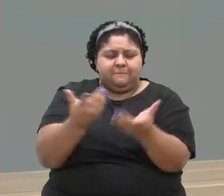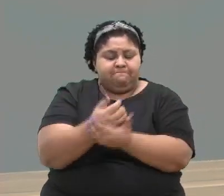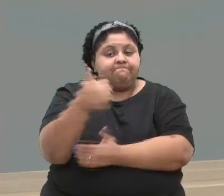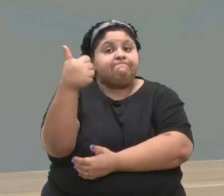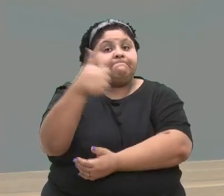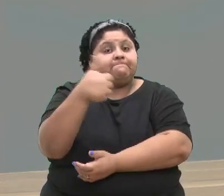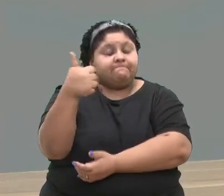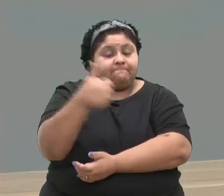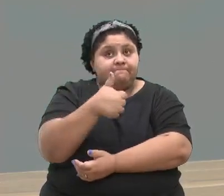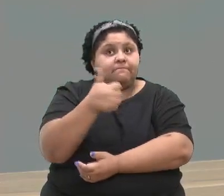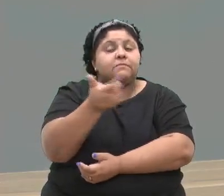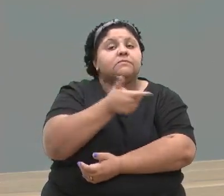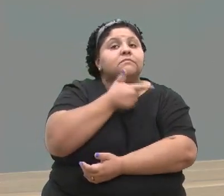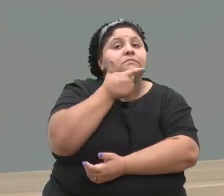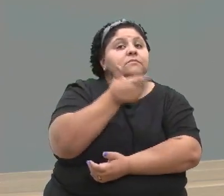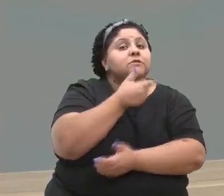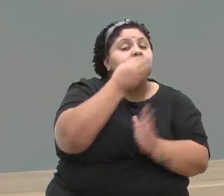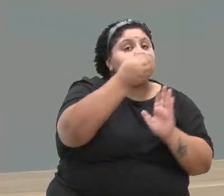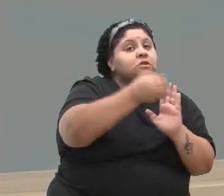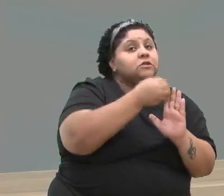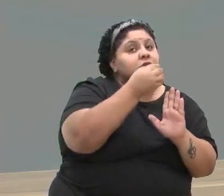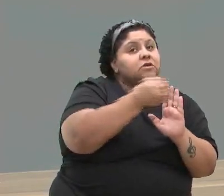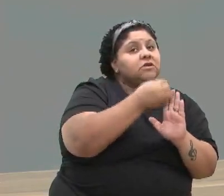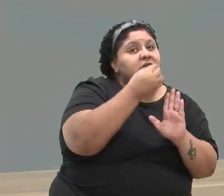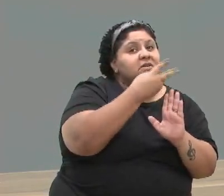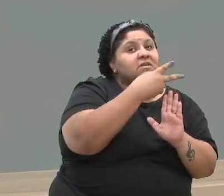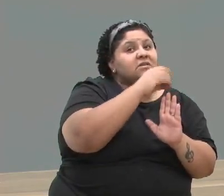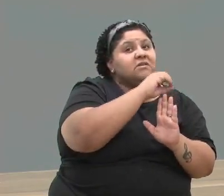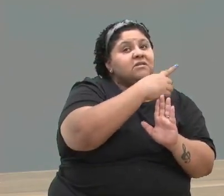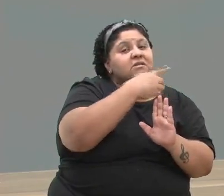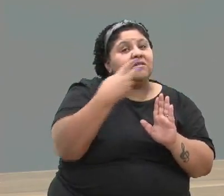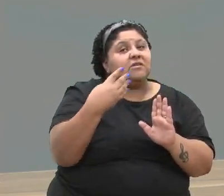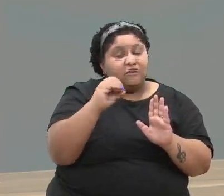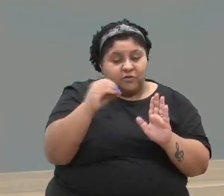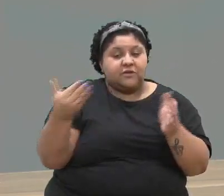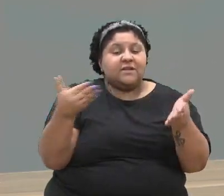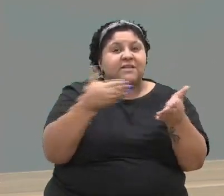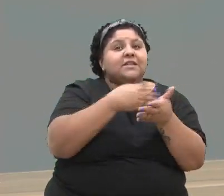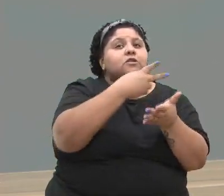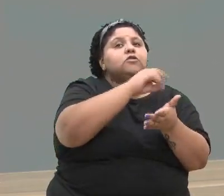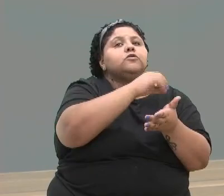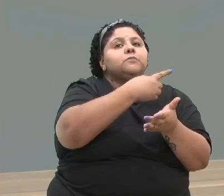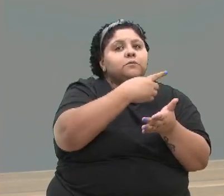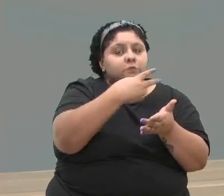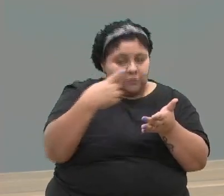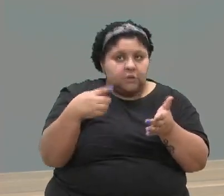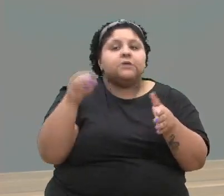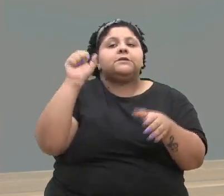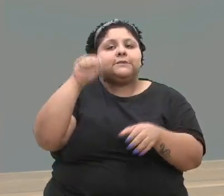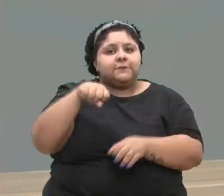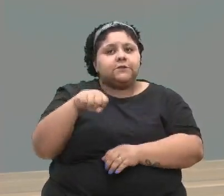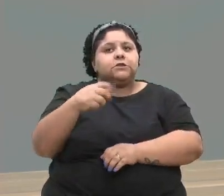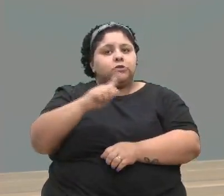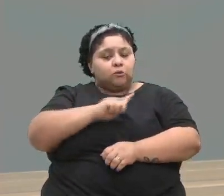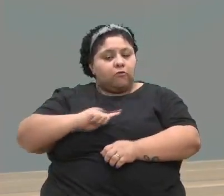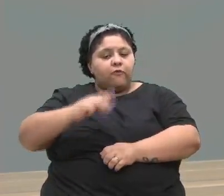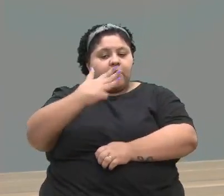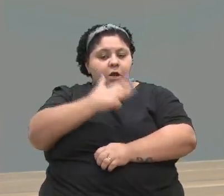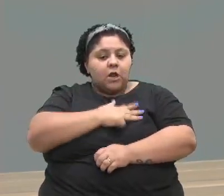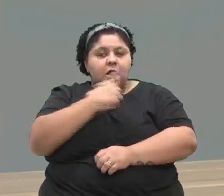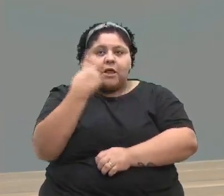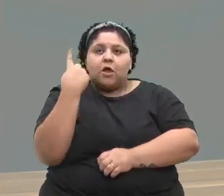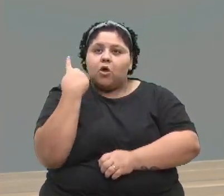Primeiro, falam de um orçamento de 2010 a 2021. Sim, o governo Lula, num ano, tem que